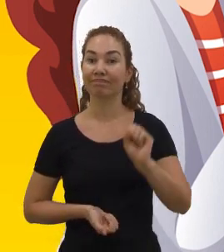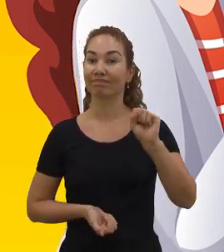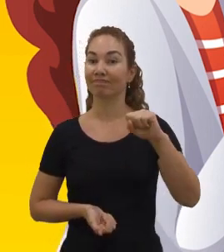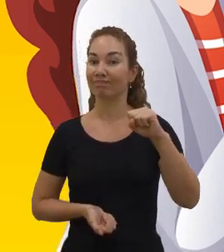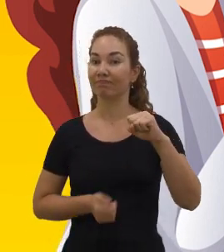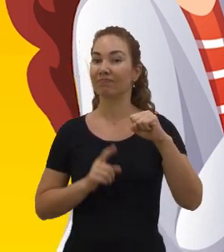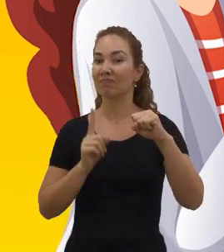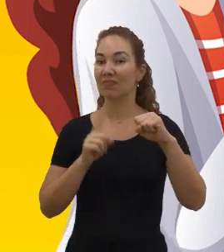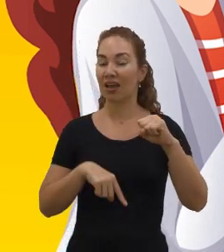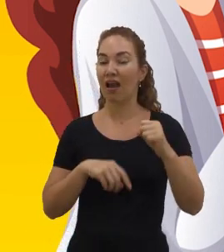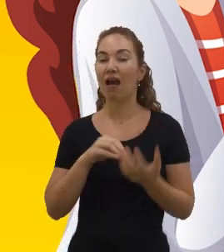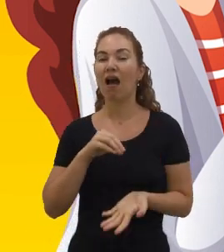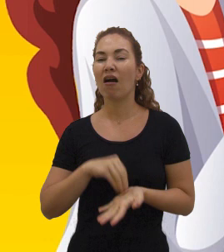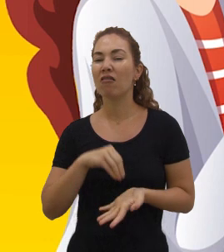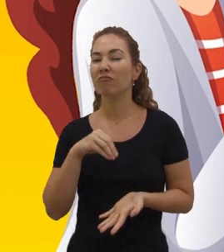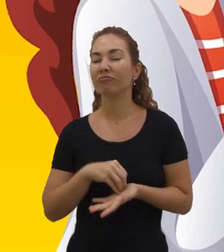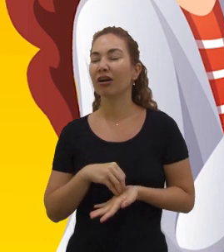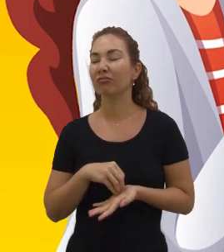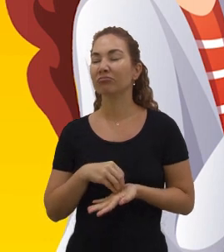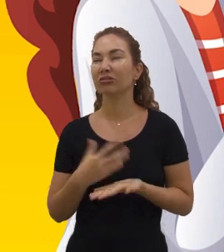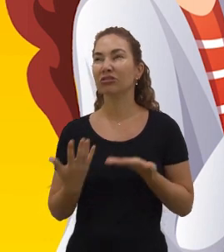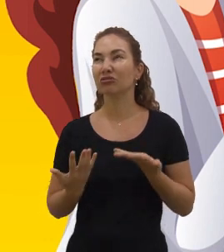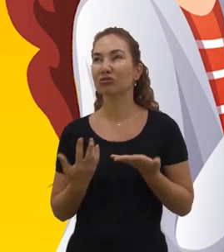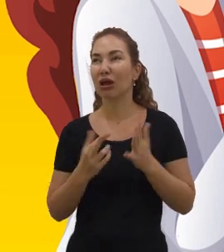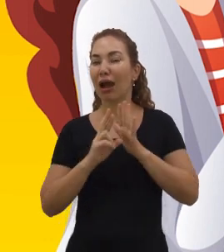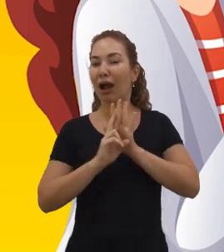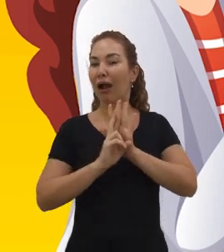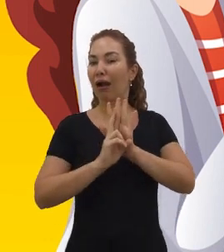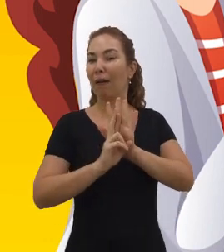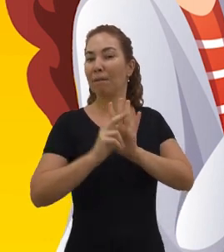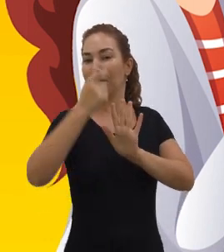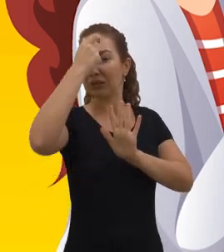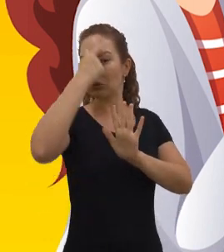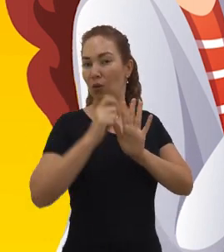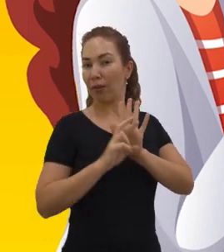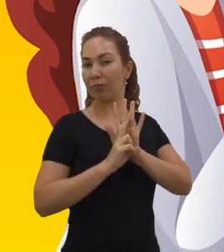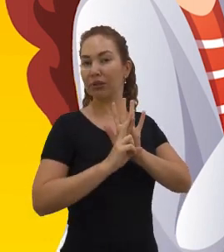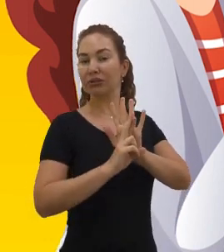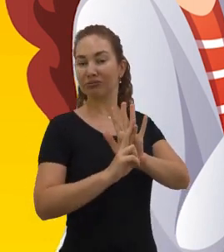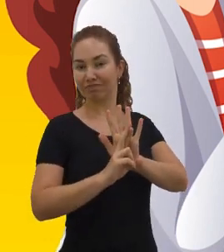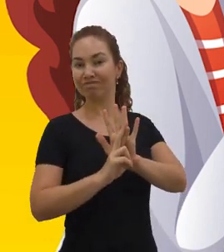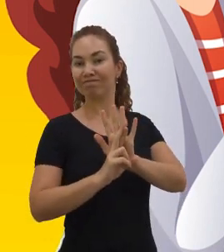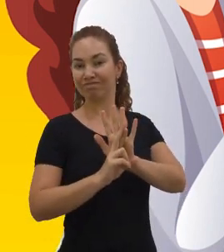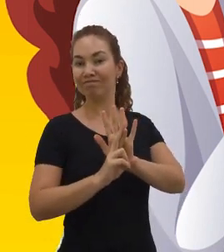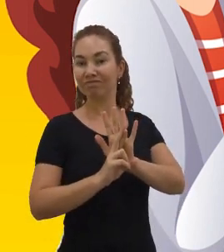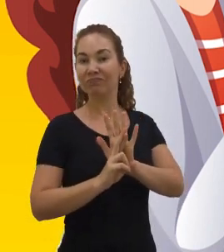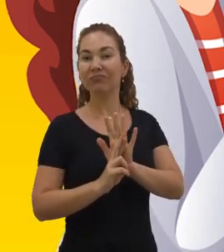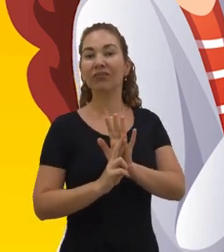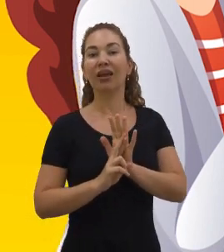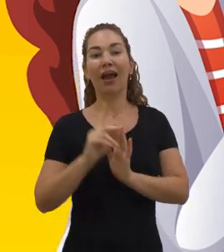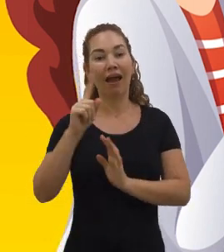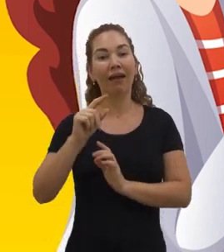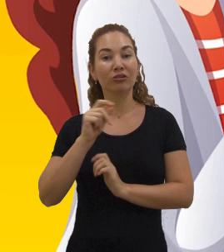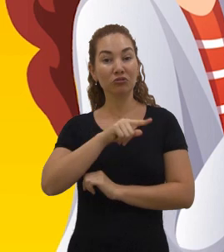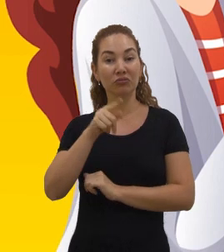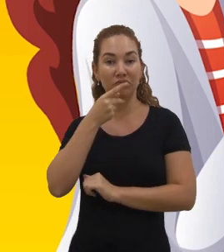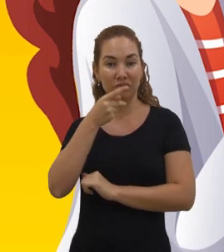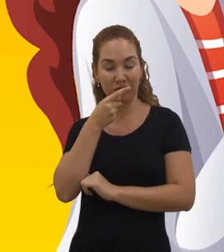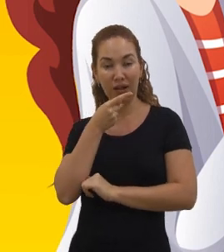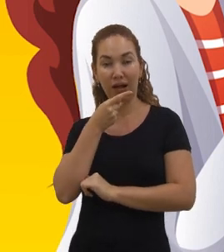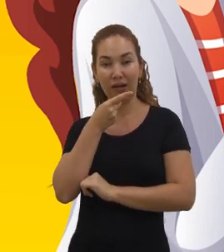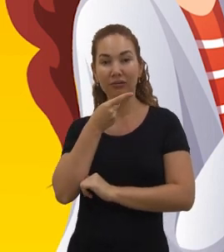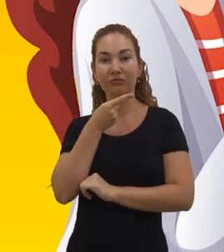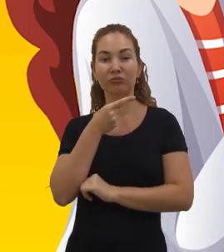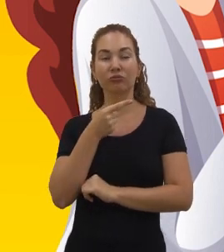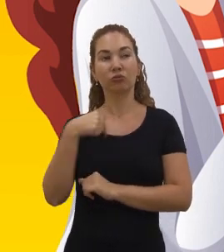Sim, é uma falta de representatividade muito grande, né? É justamente isso que vocês comentaram. A gente